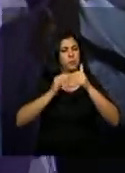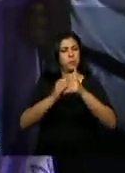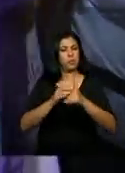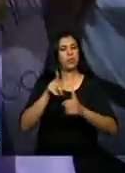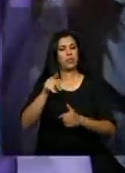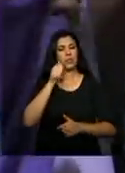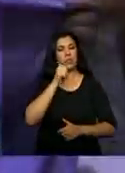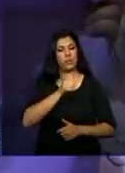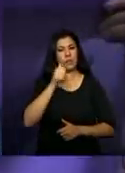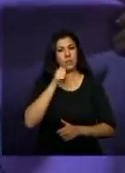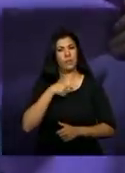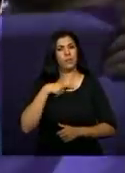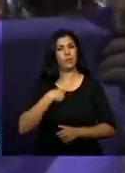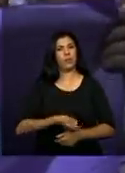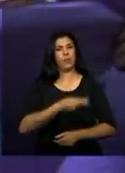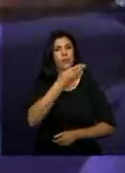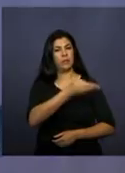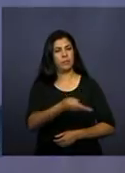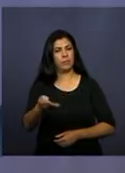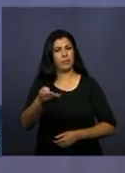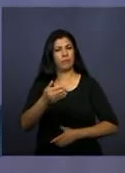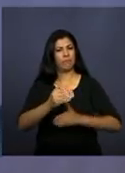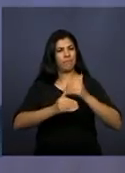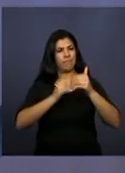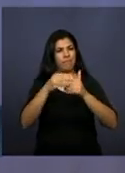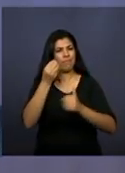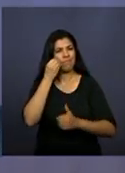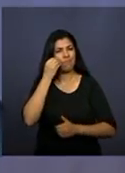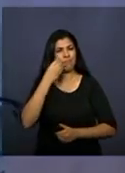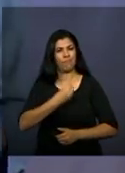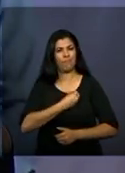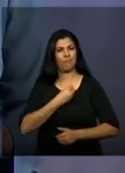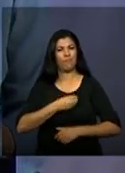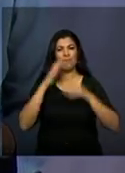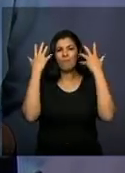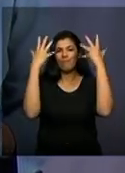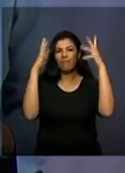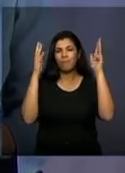aplaudir esse percurso da Matilde.